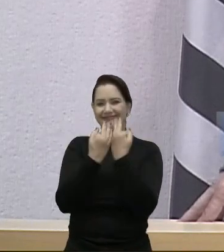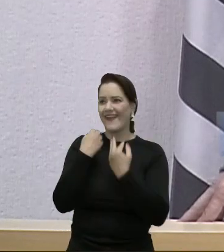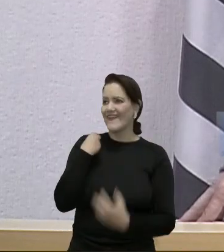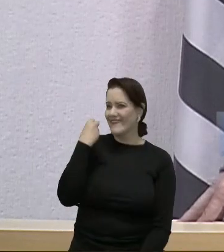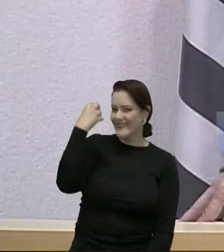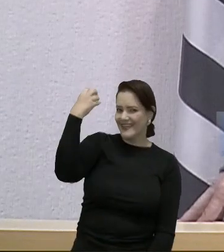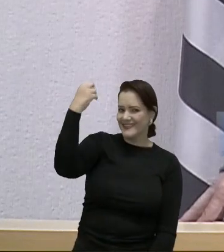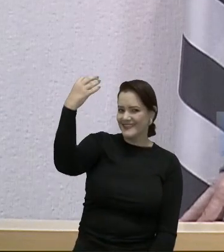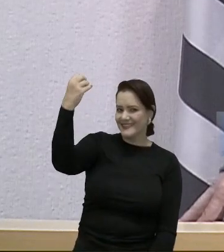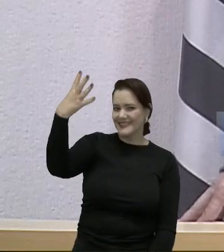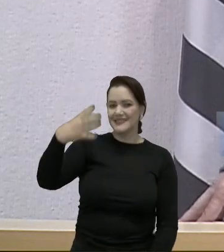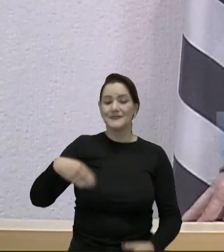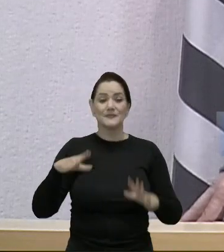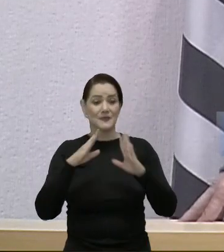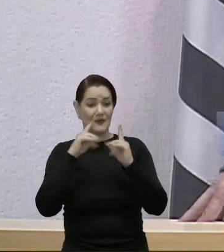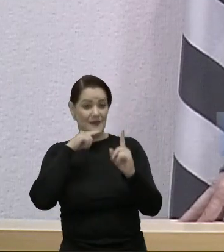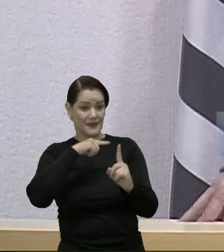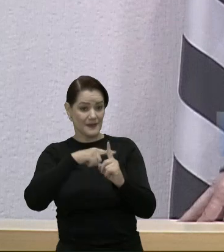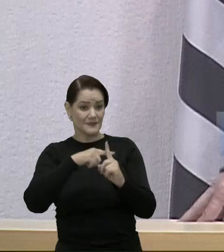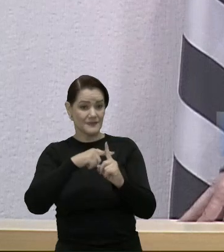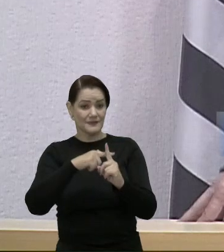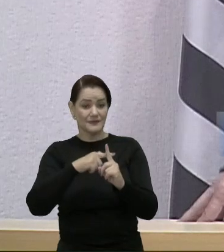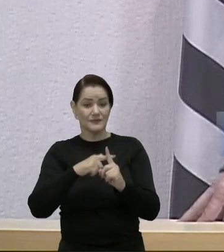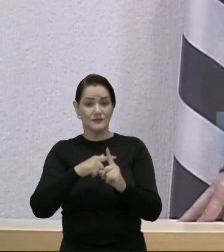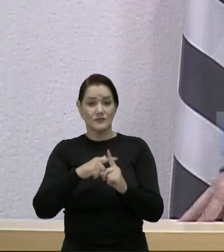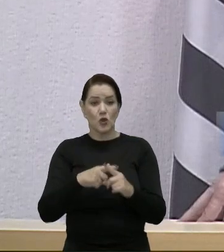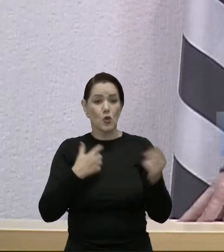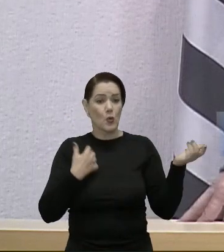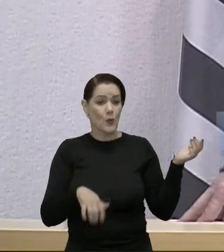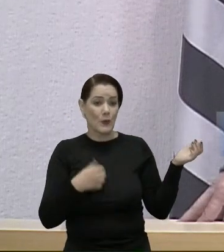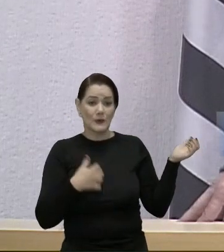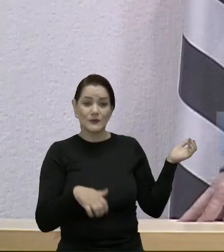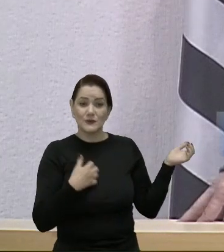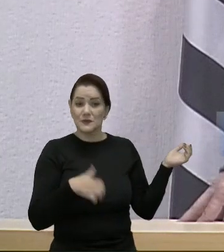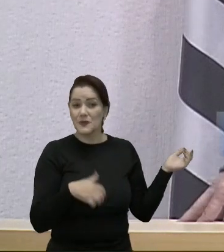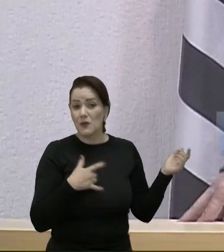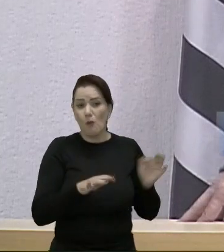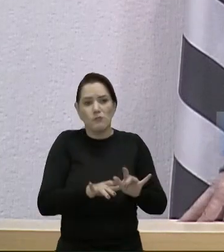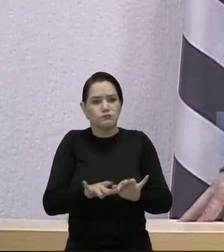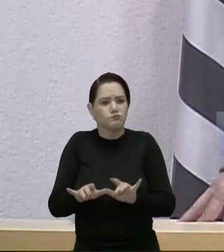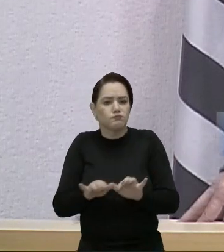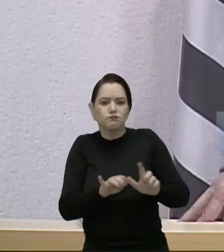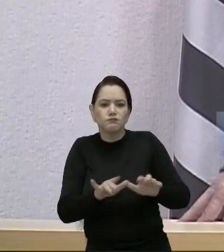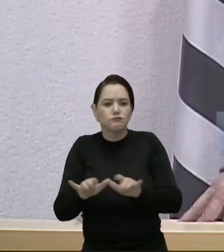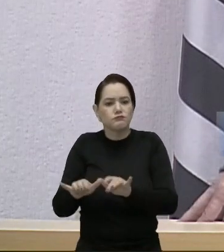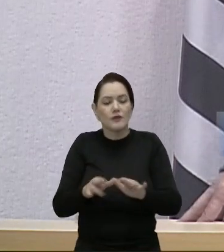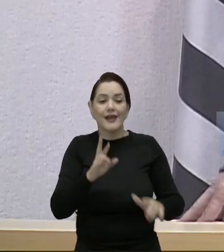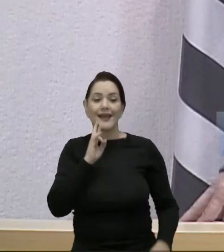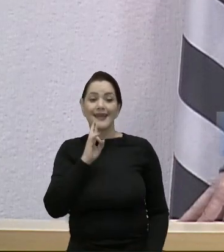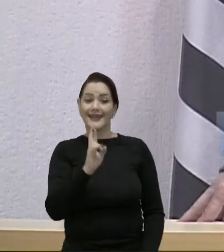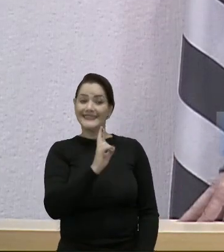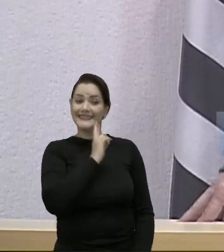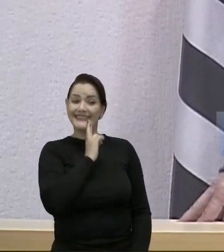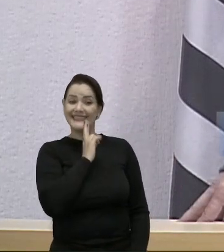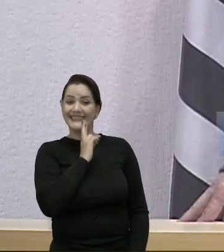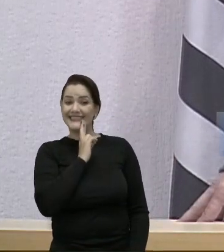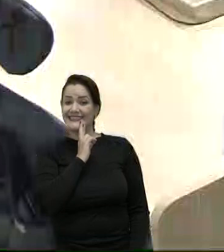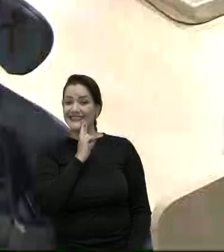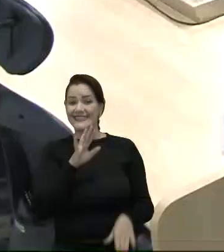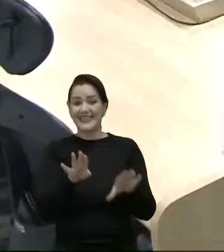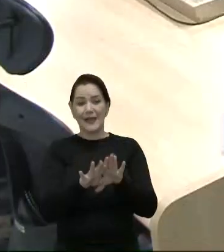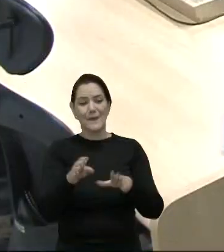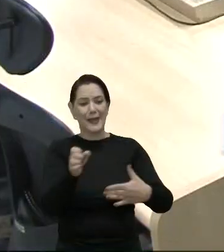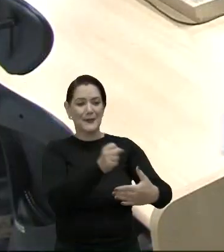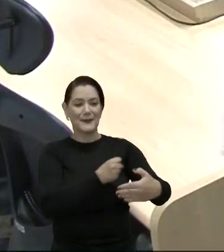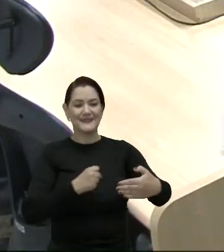viajar, ir à igreja, tocar instrumentos musicais e ir a restaurantes e